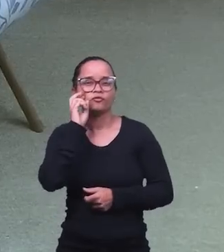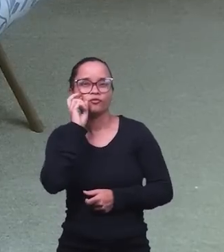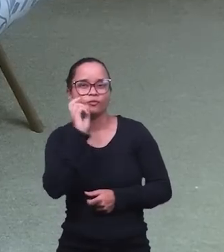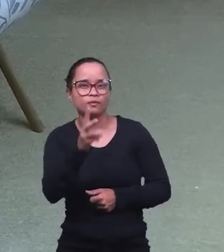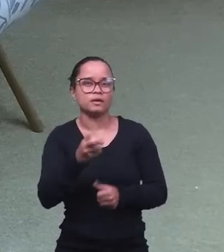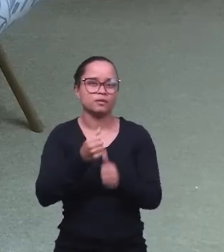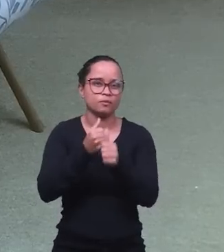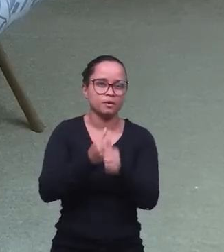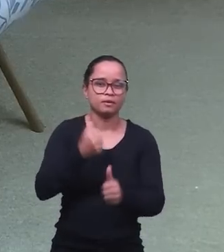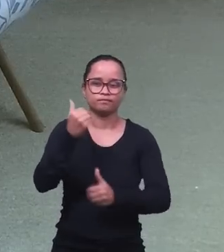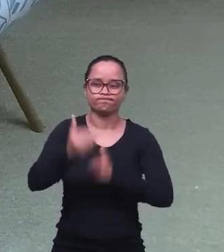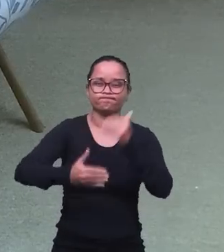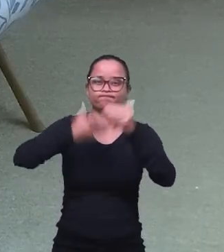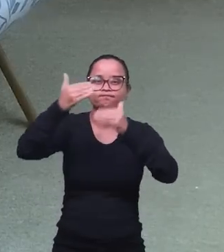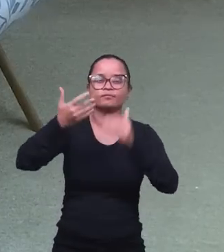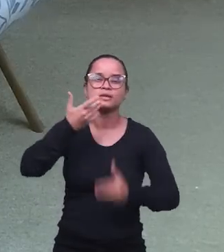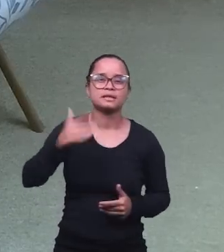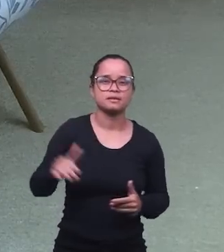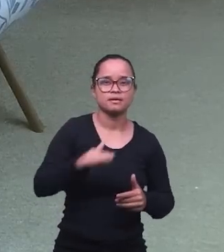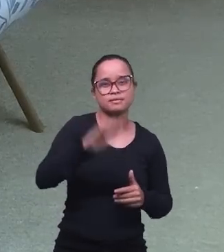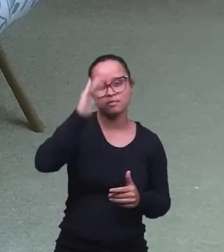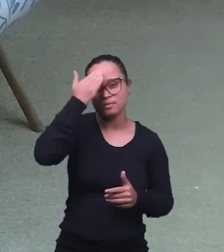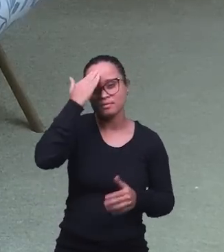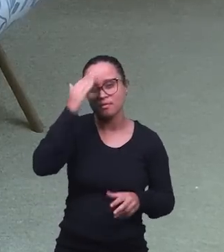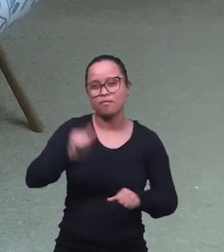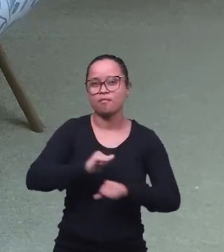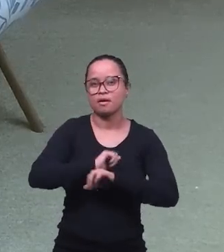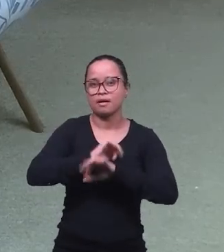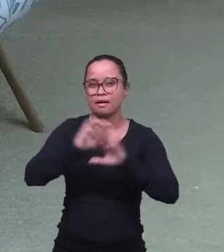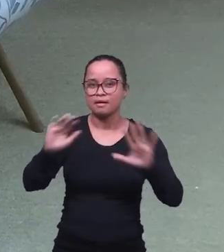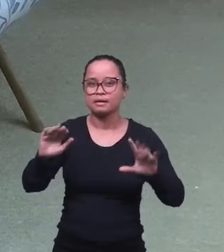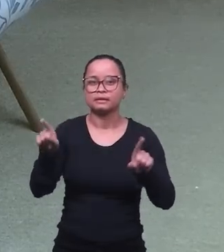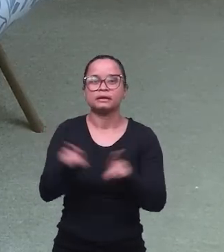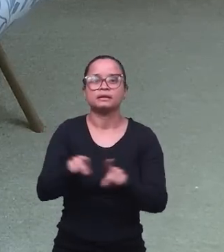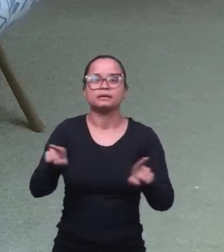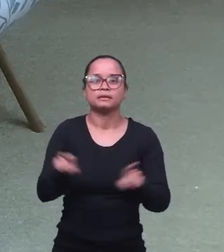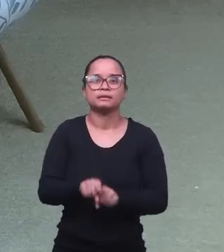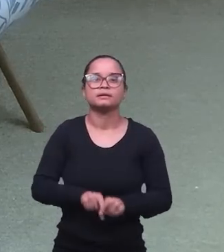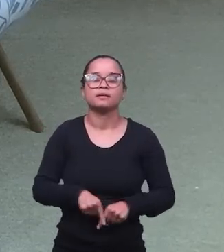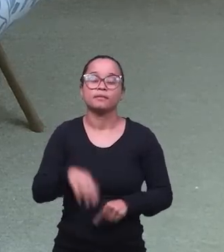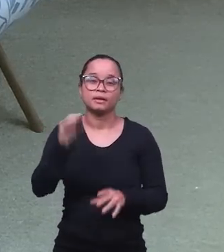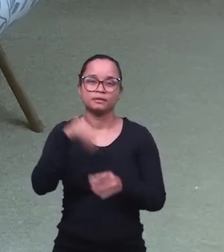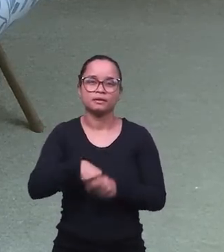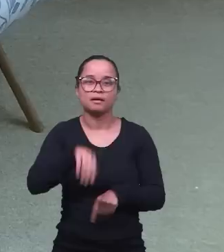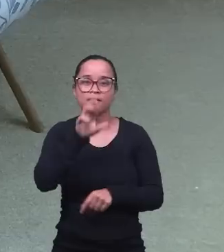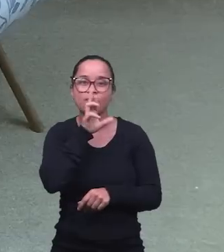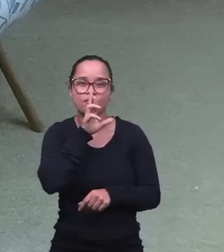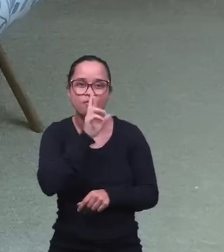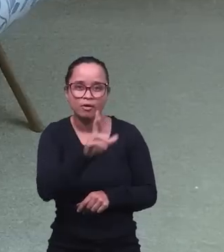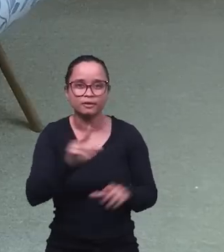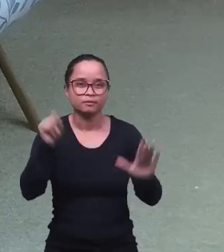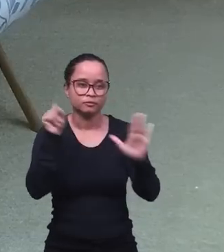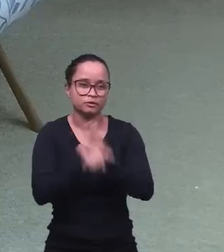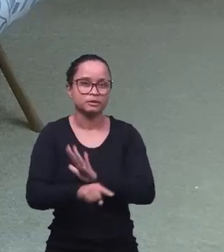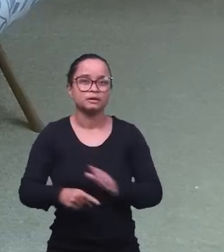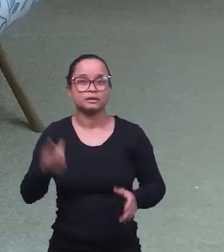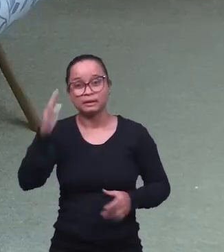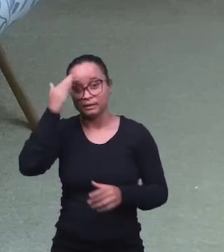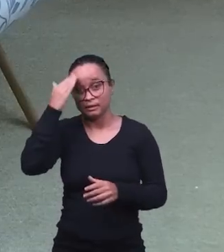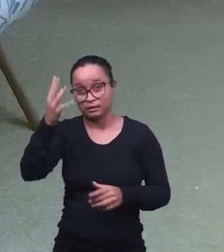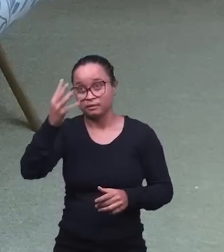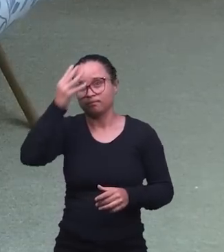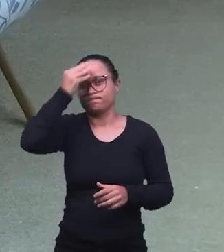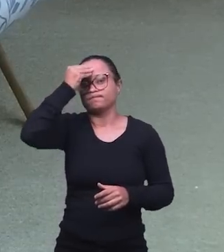vê ali, acompanha o amadurecimento das crianças, o entendimento e ali dentro das respostas, né, aqui da pergunta que foi feita,